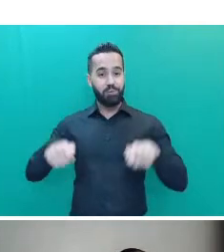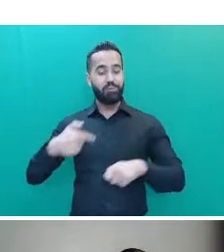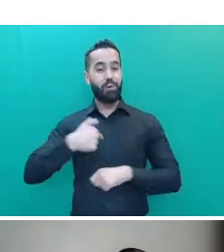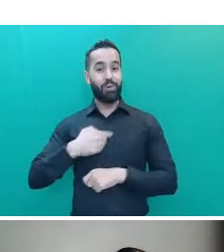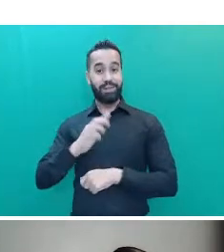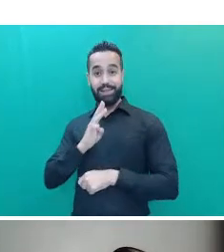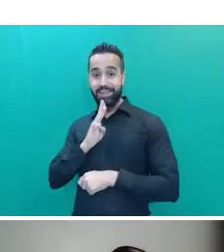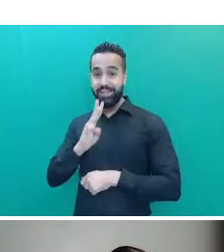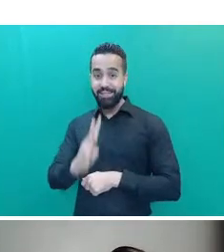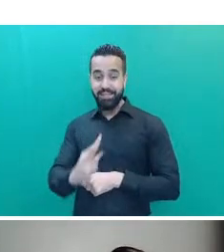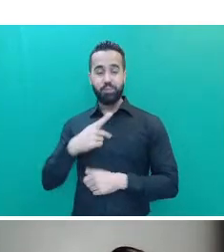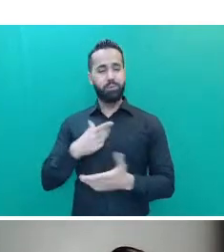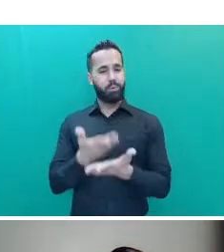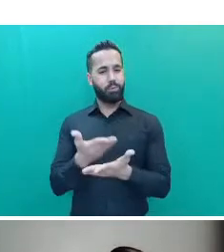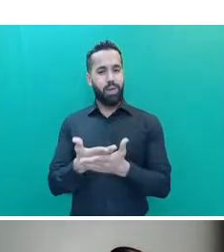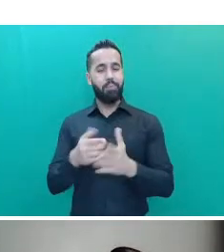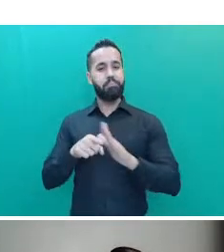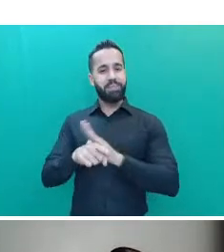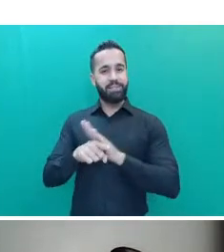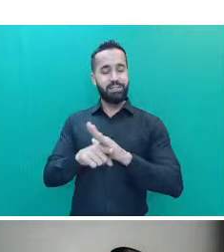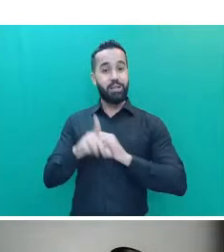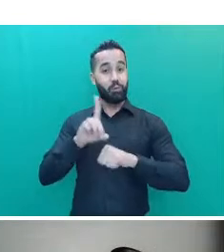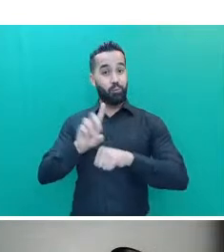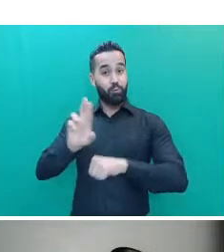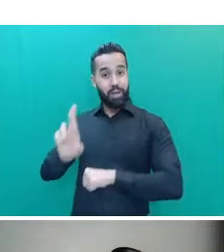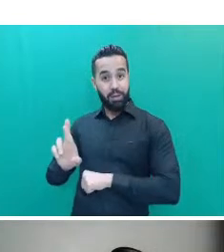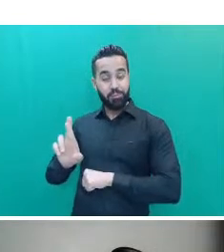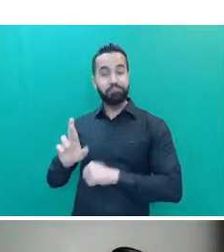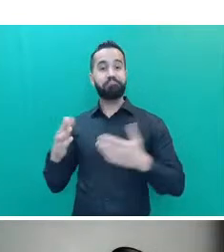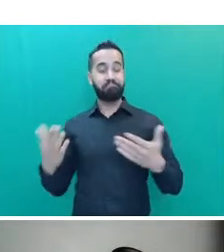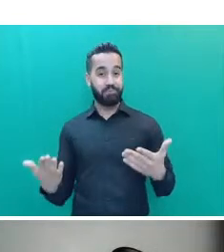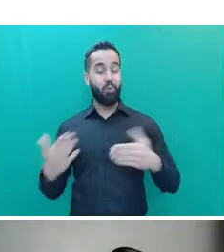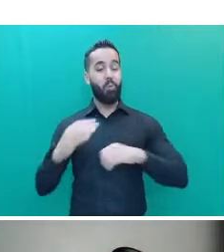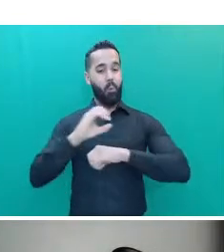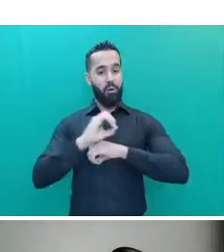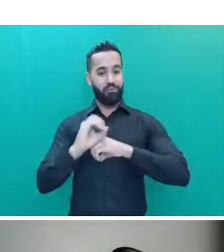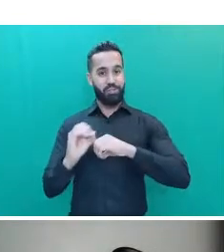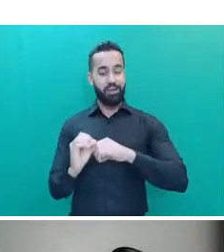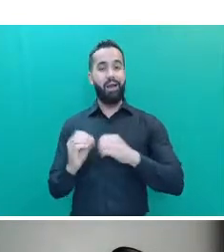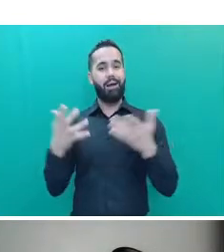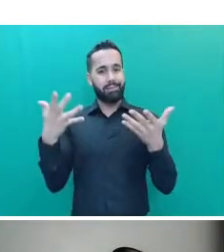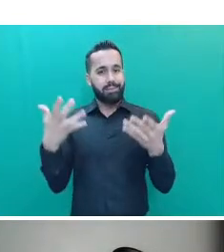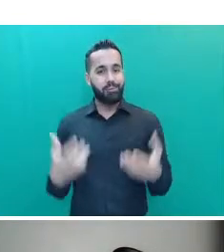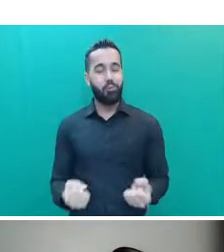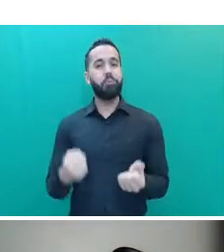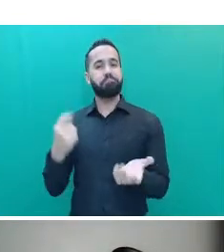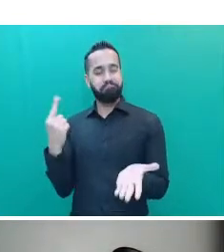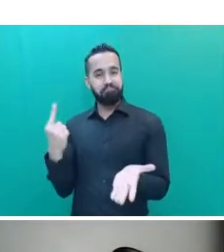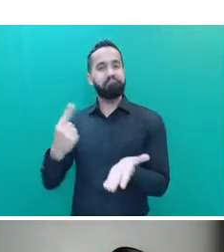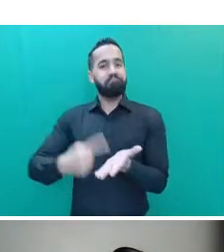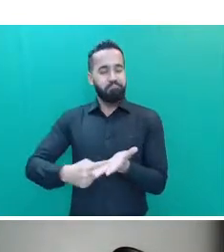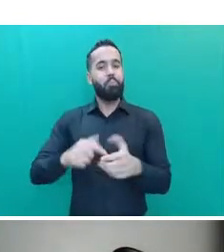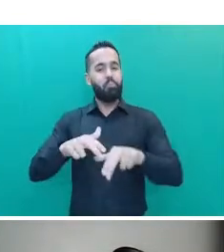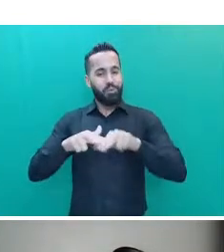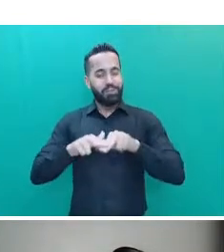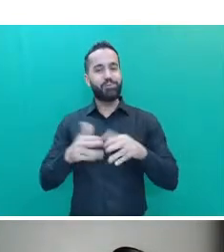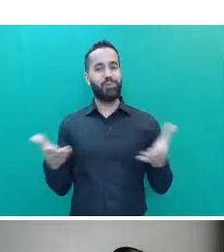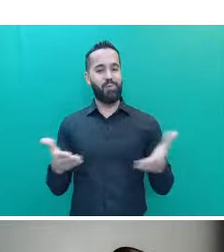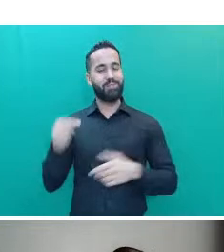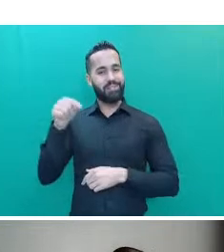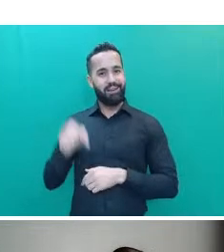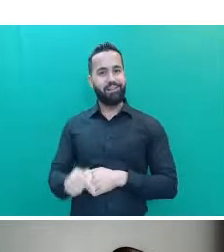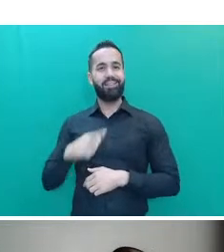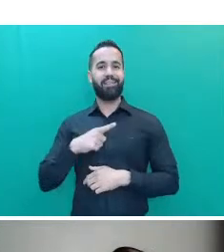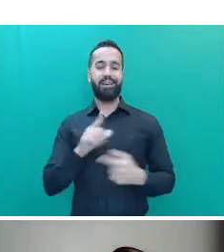doutorado. E se eles não tivessem topado também, nada disso estaria acontecendo. Então, eu agradeço muito ao